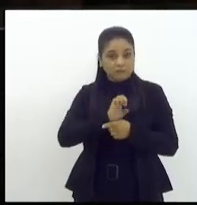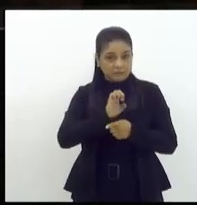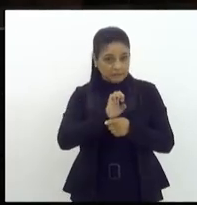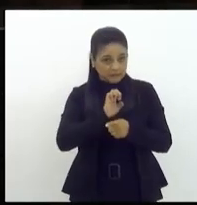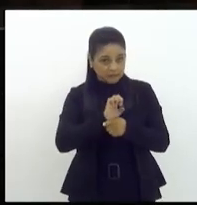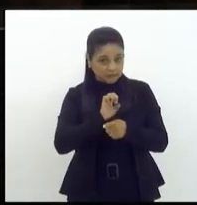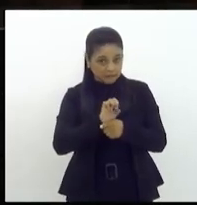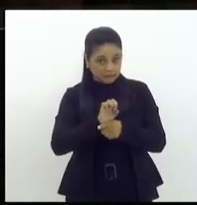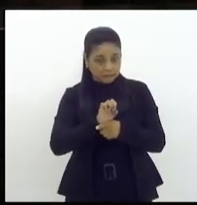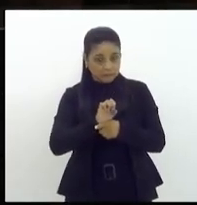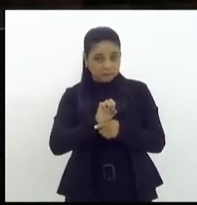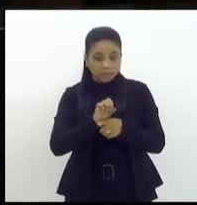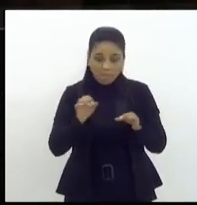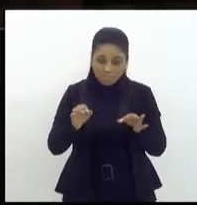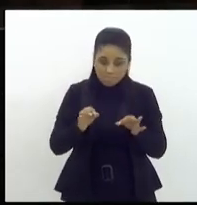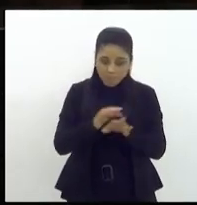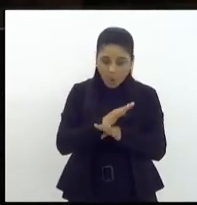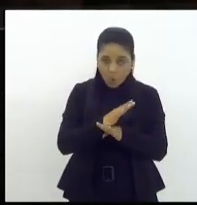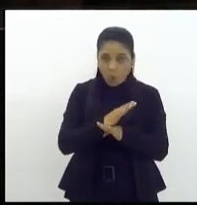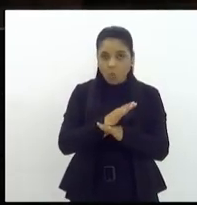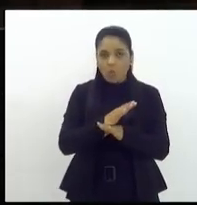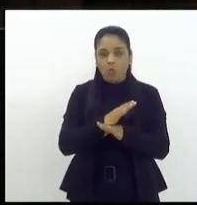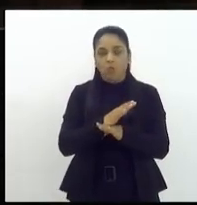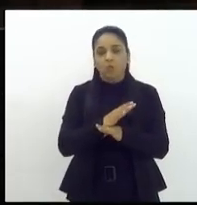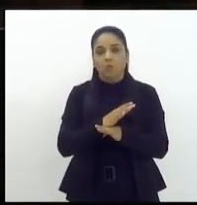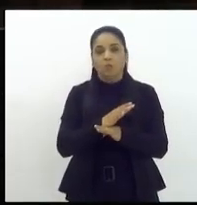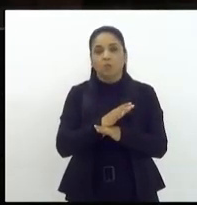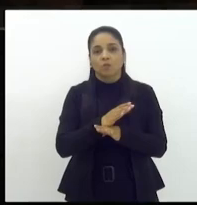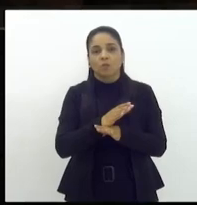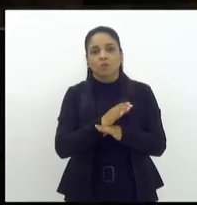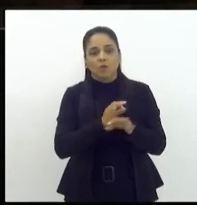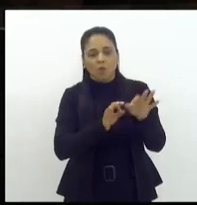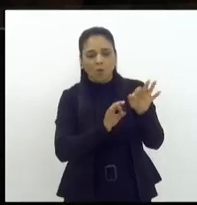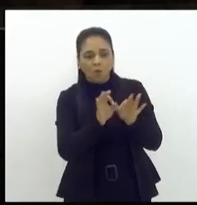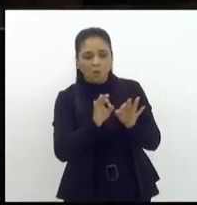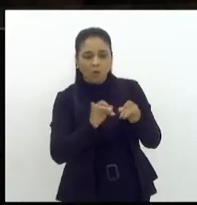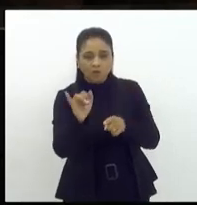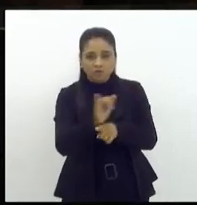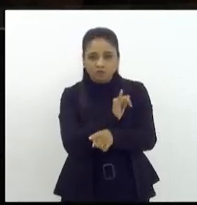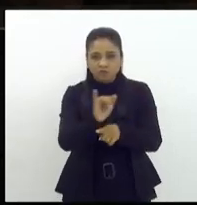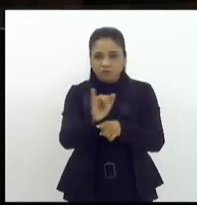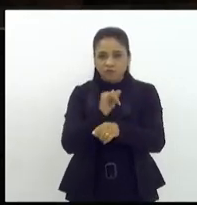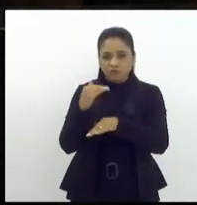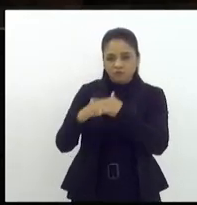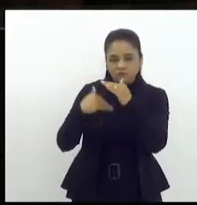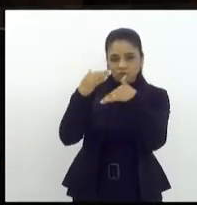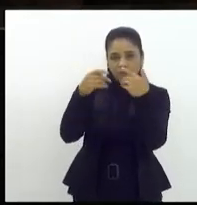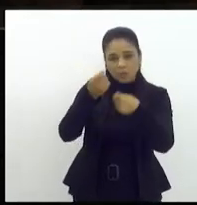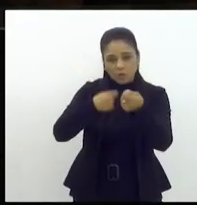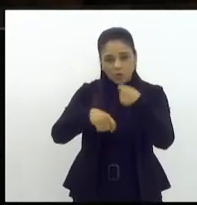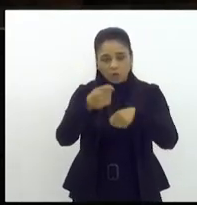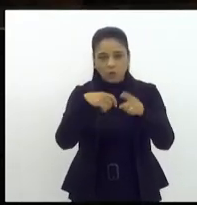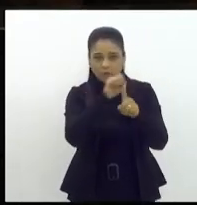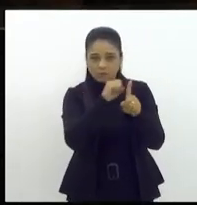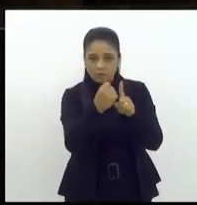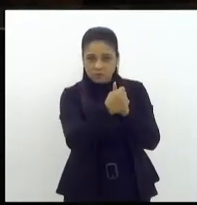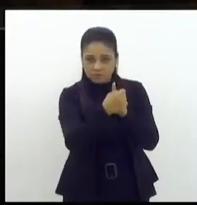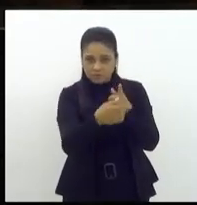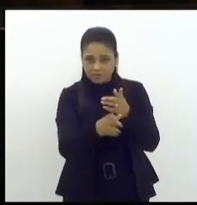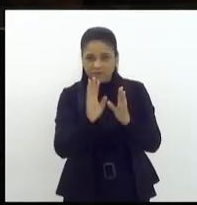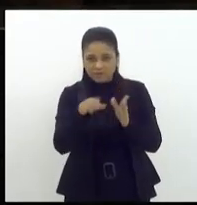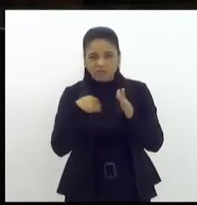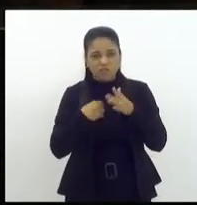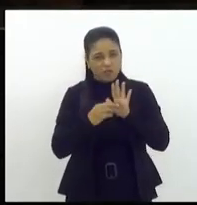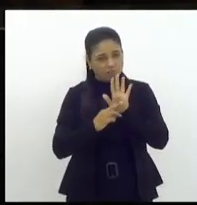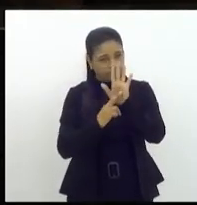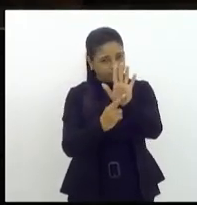está concluindo o plano estratégico e o desenvolvimento econômico social só chegou a